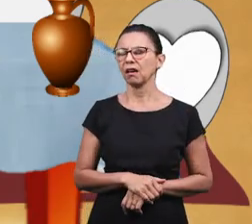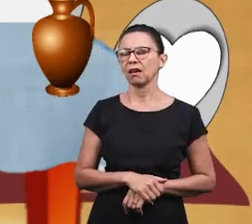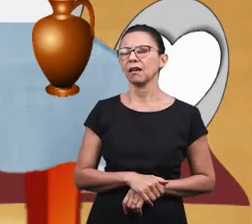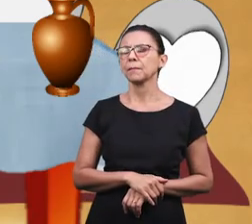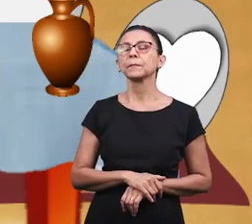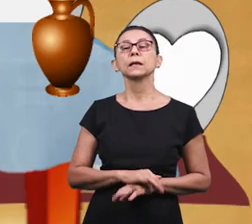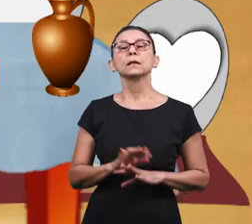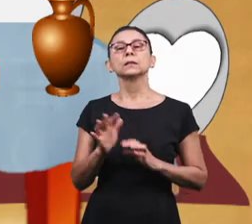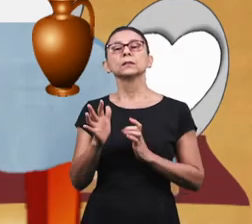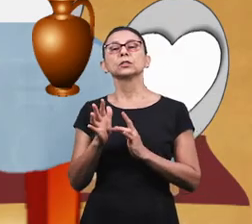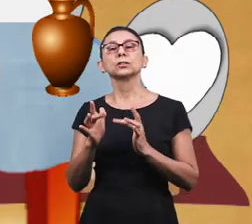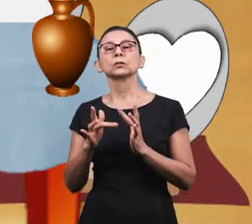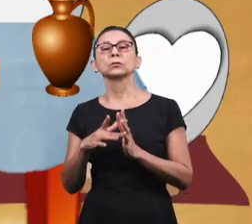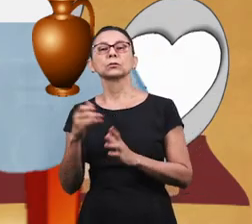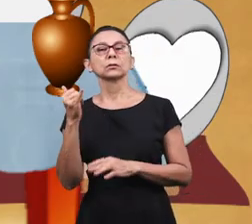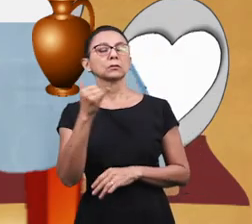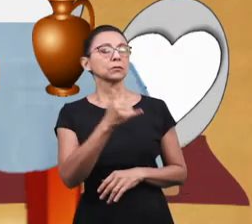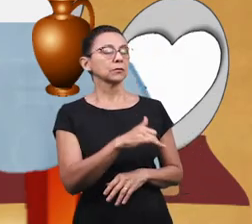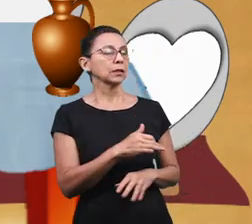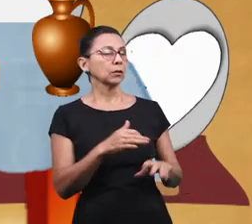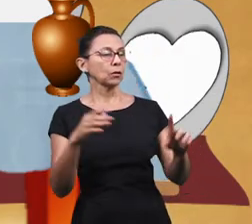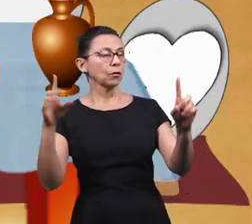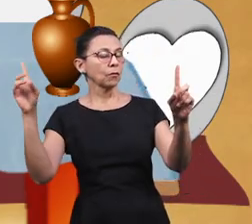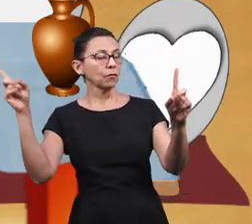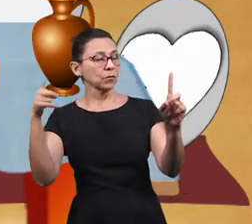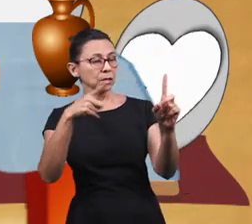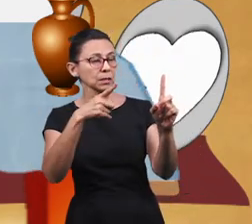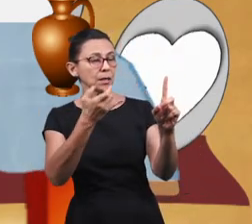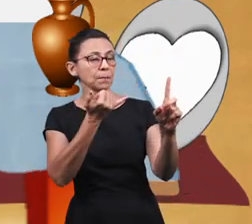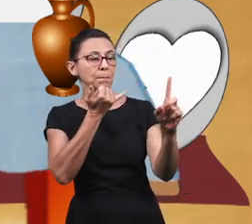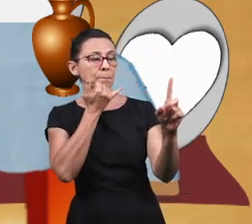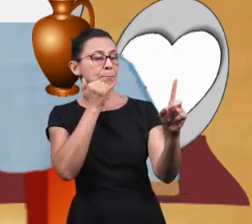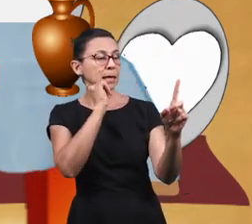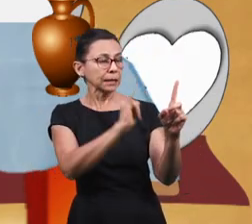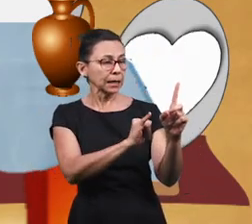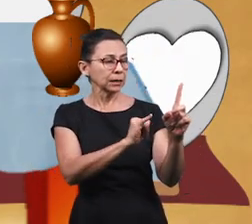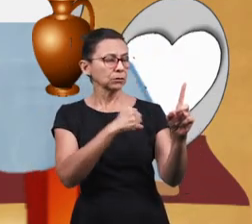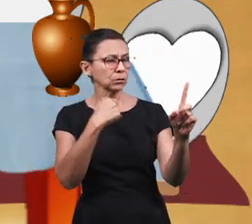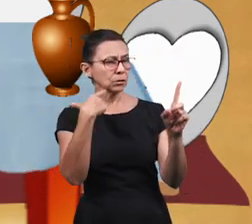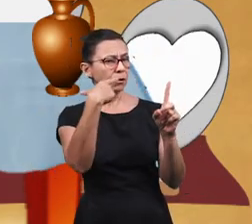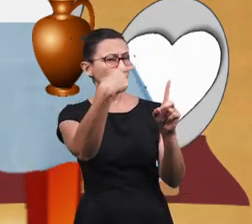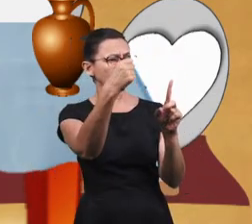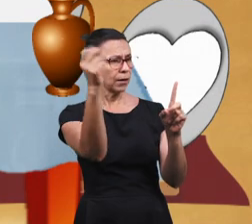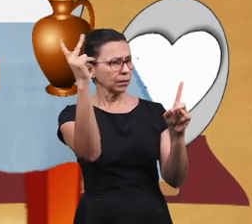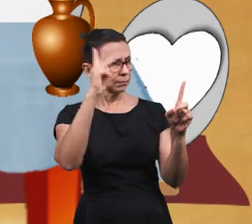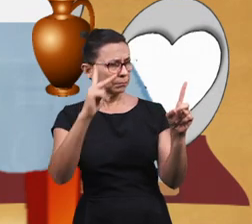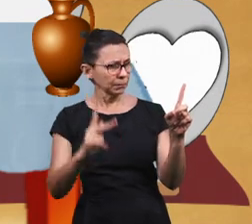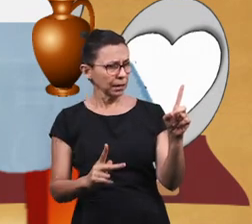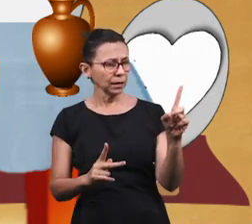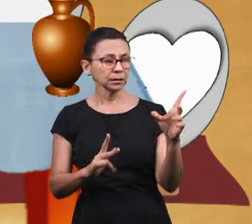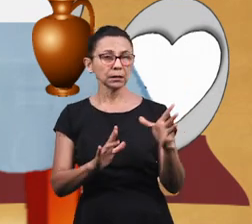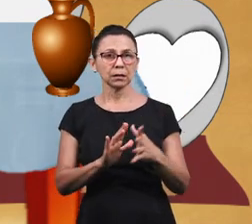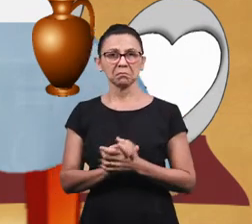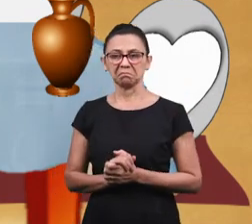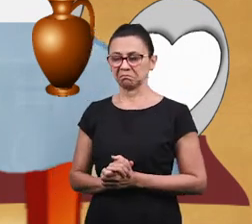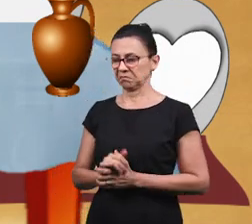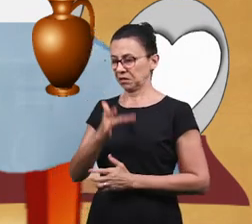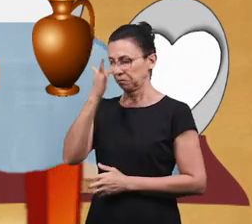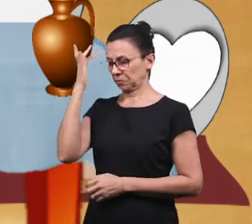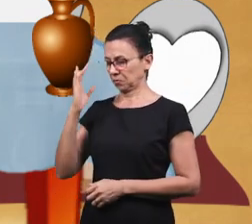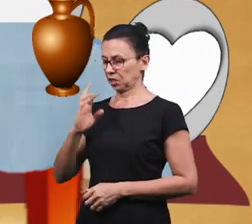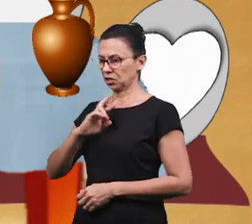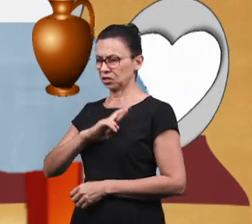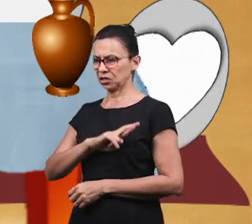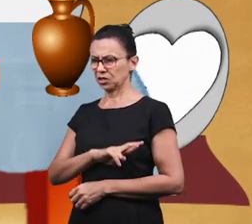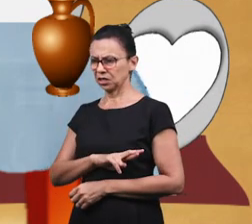paz. E ali, as pessoas que estavam ao redor, aqueles religiosos, se escandalizaram, ficaram